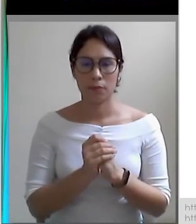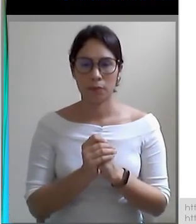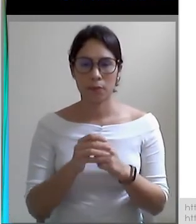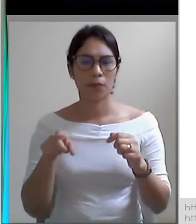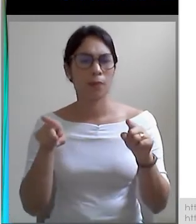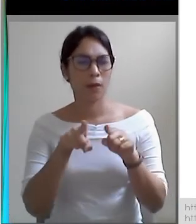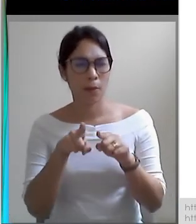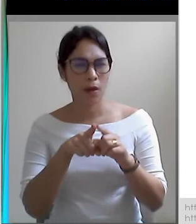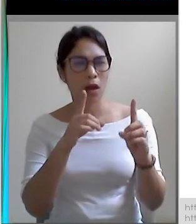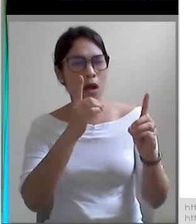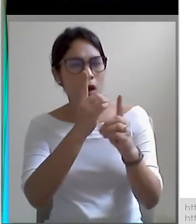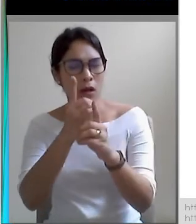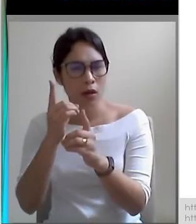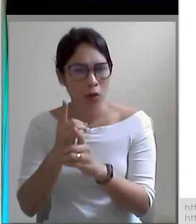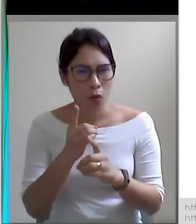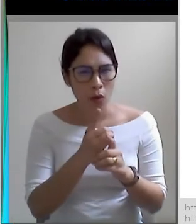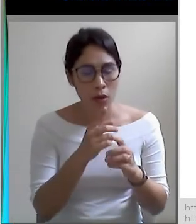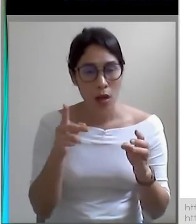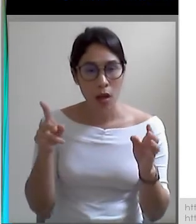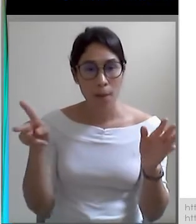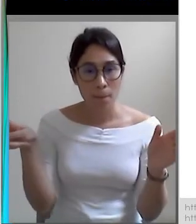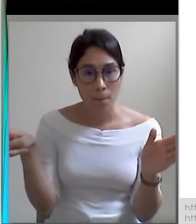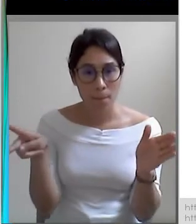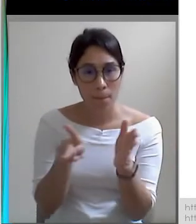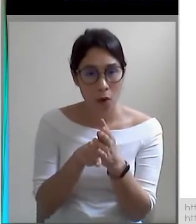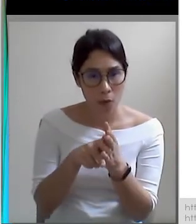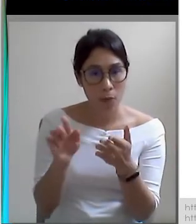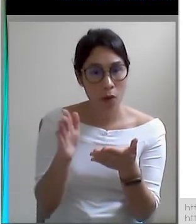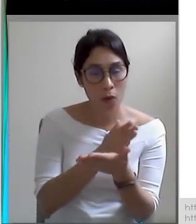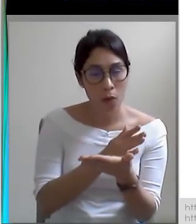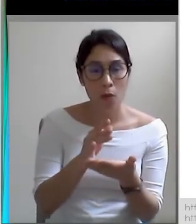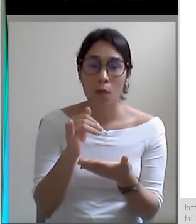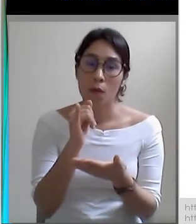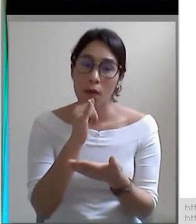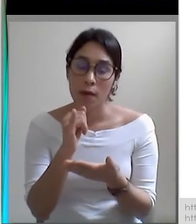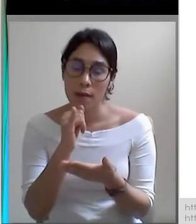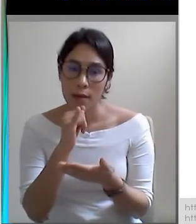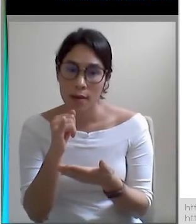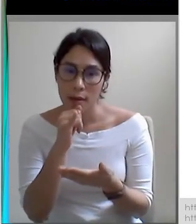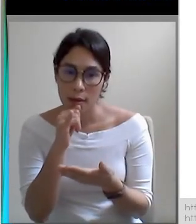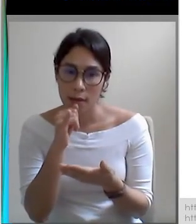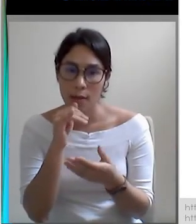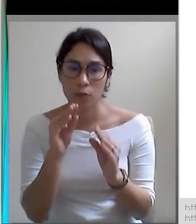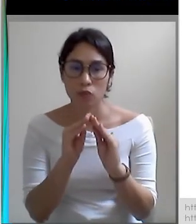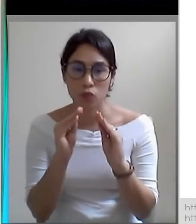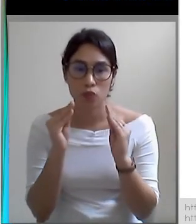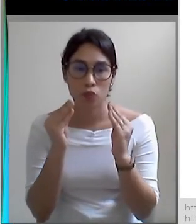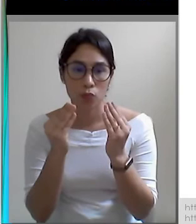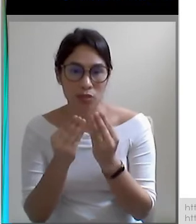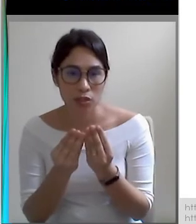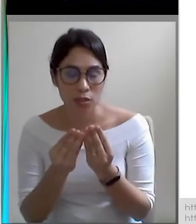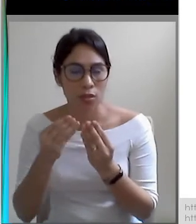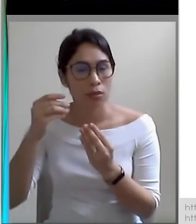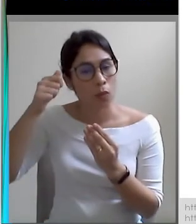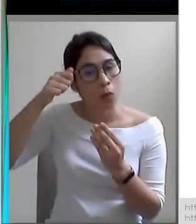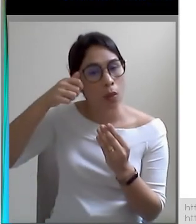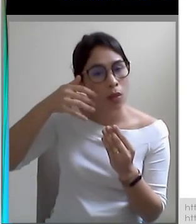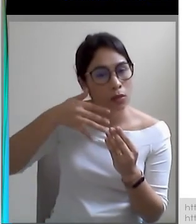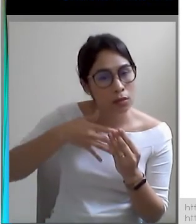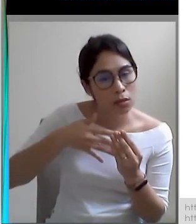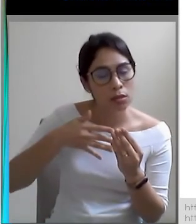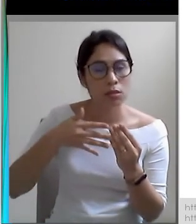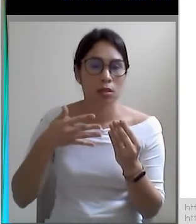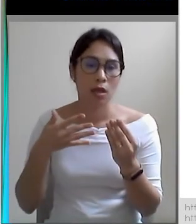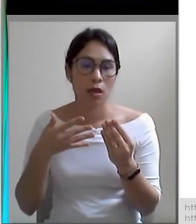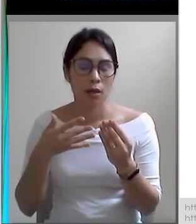Encontram-se também grânulos específicos, como substâncias antimicrobianas, como as